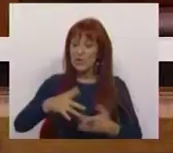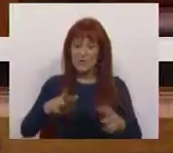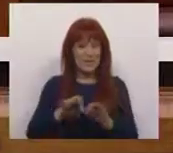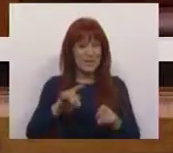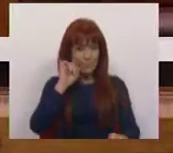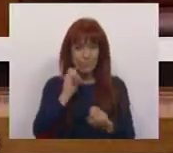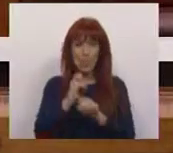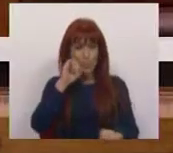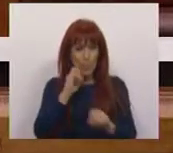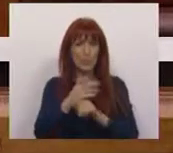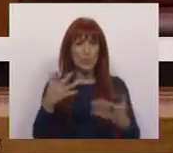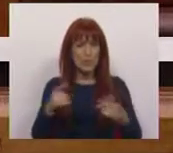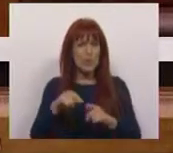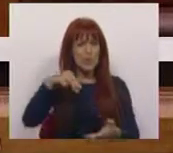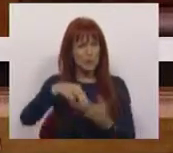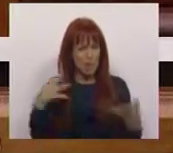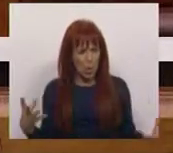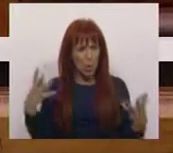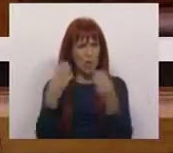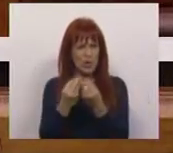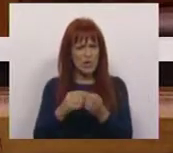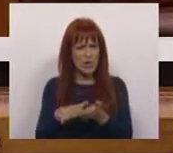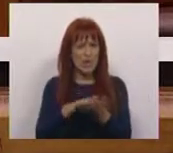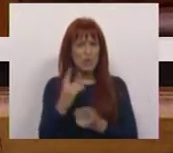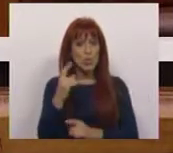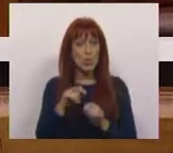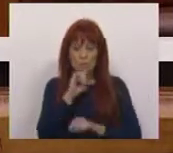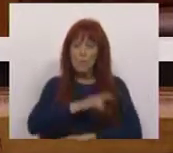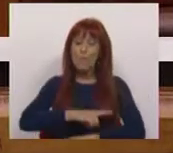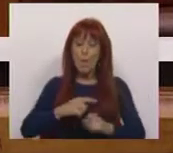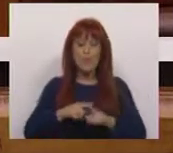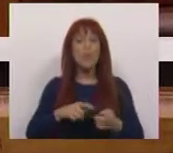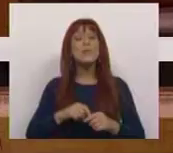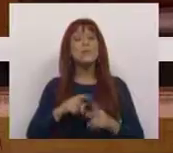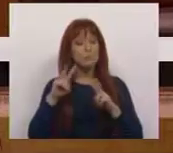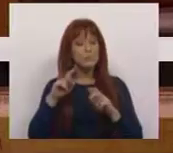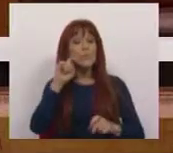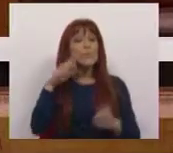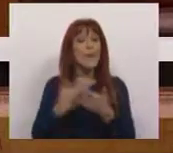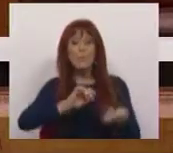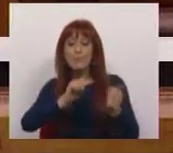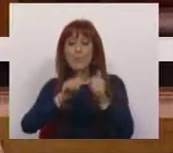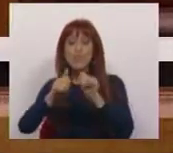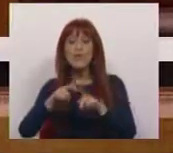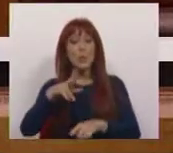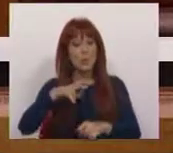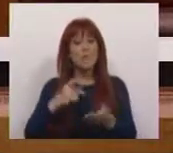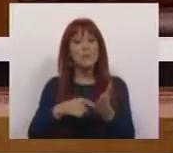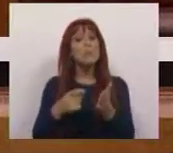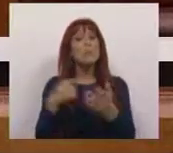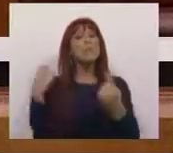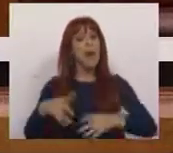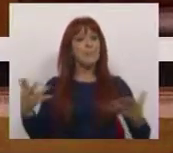com insistência, que a posição conjunta é uma das bases para que possam ser asseguradas mudanças de que o país